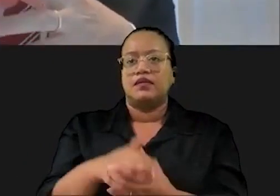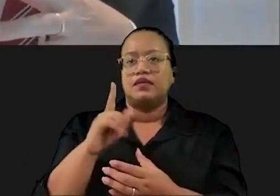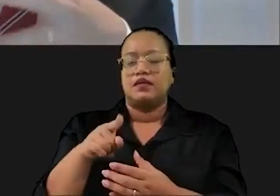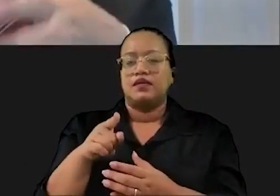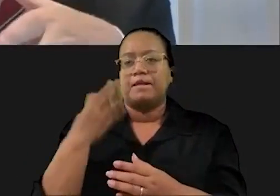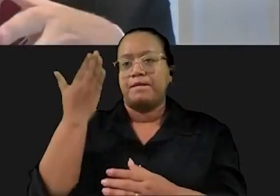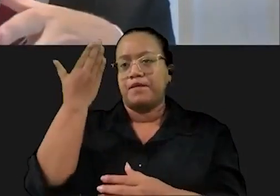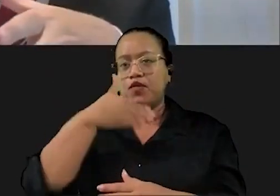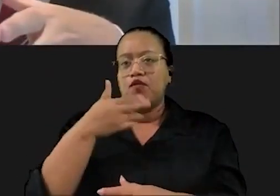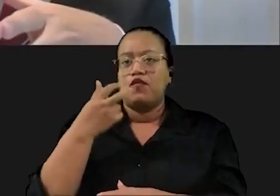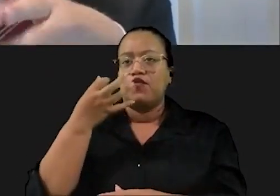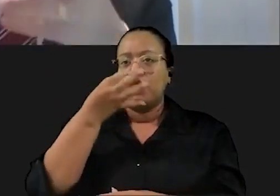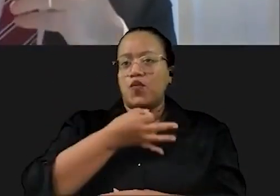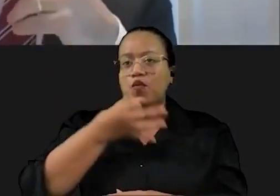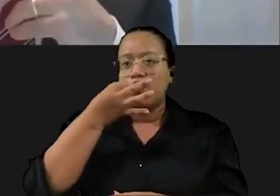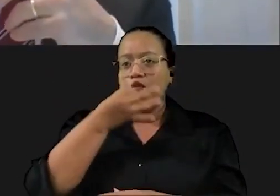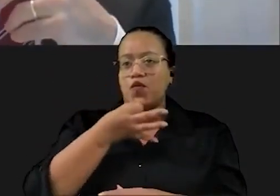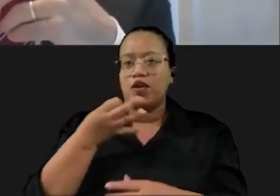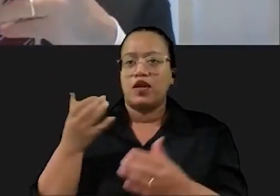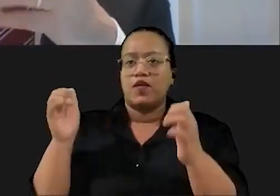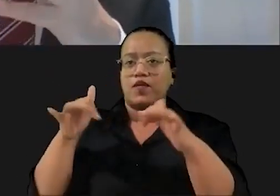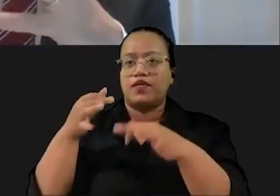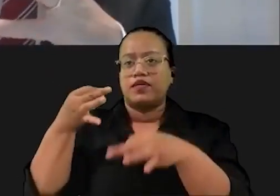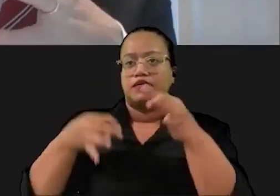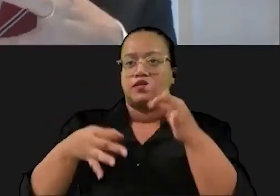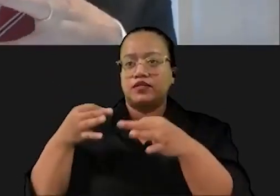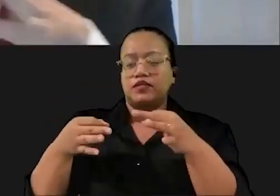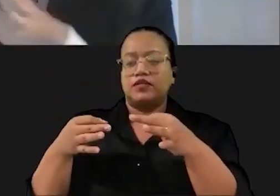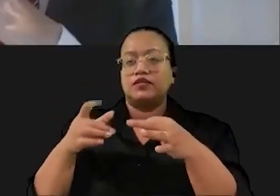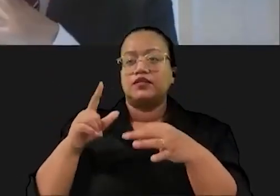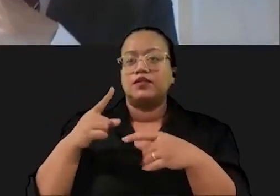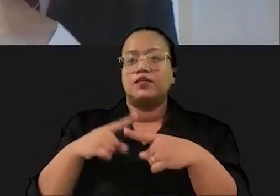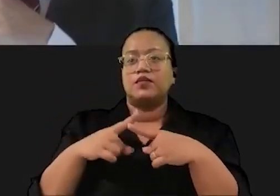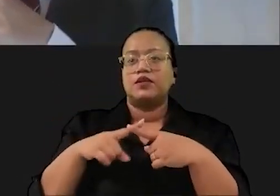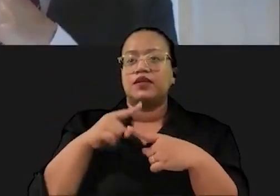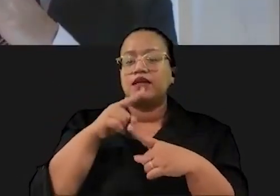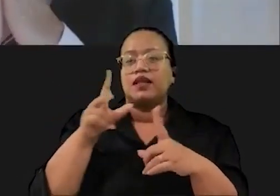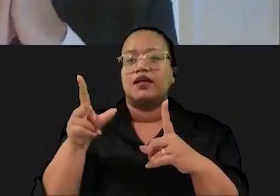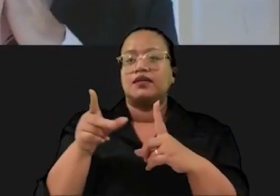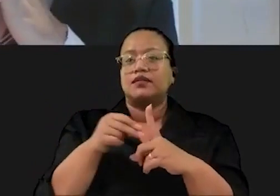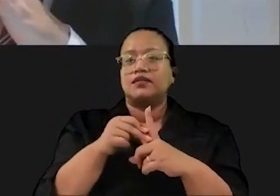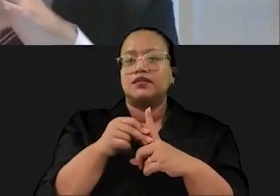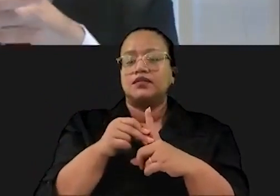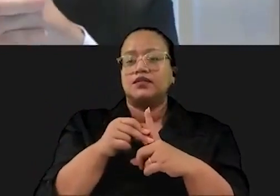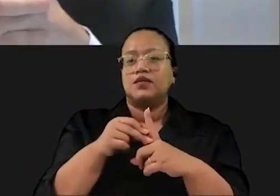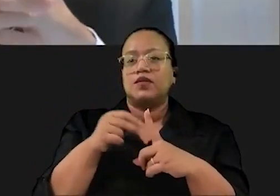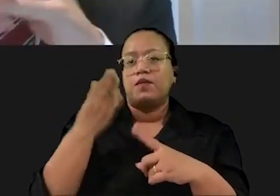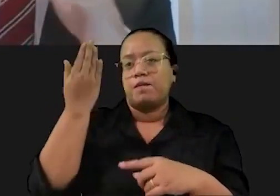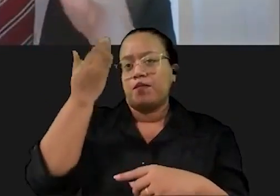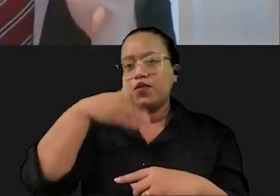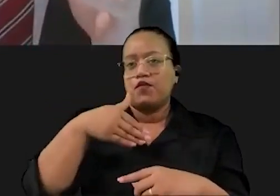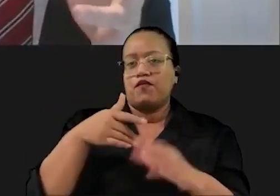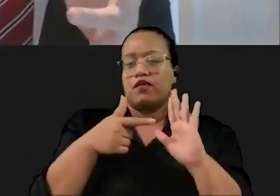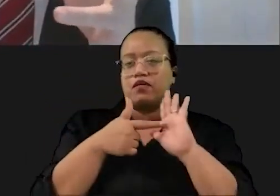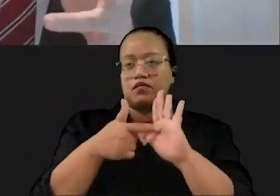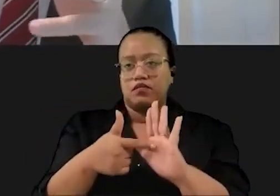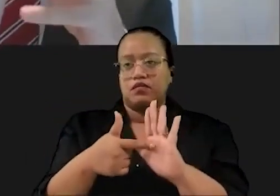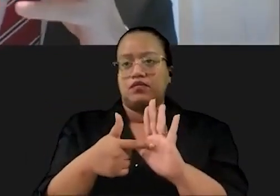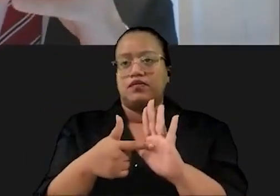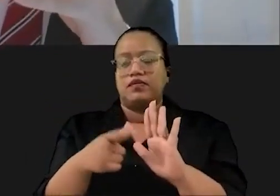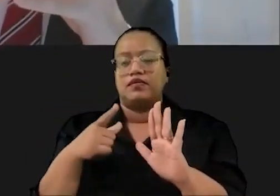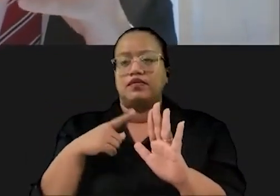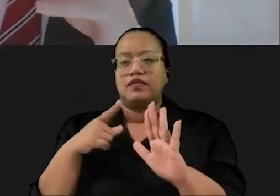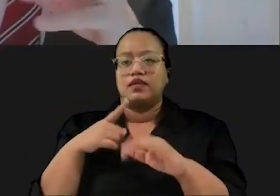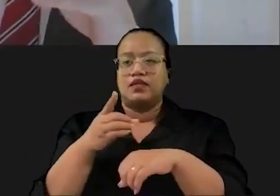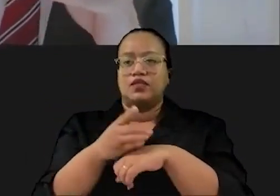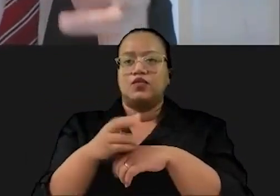por adesão quanto ao meio de prova, o meio probatório. Dr. Carlos Brandão também fez menção, né, a substituição